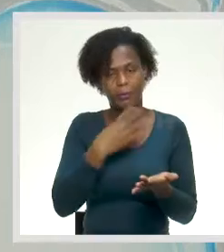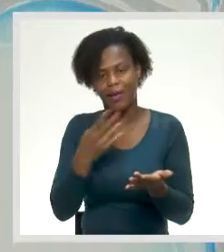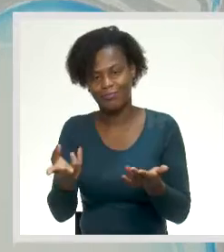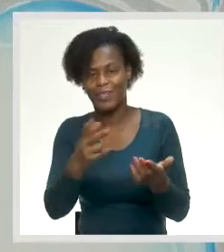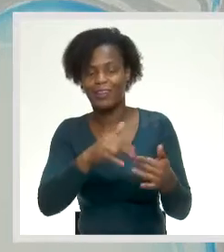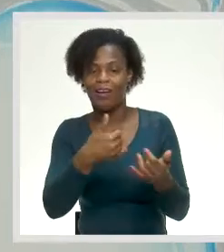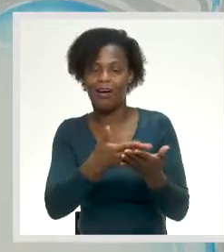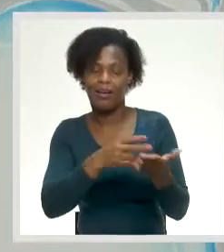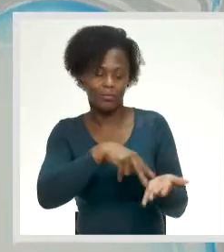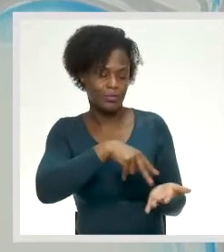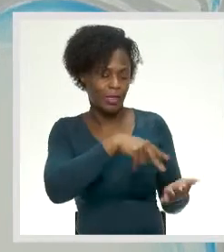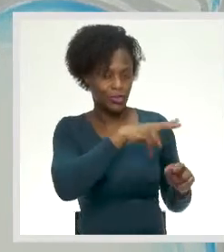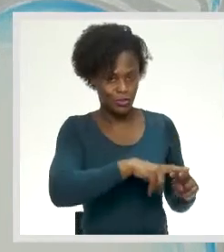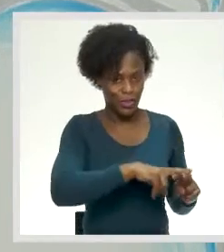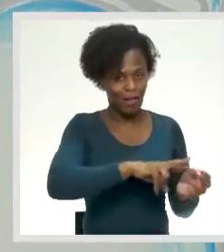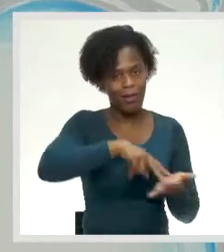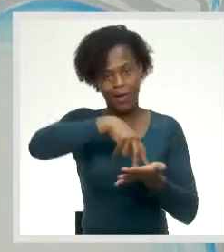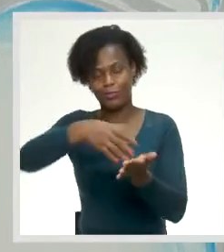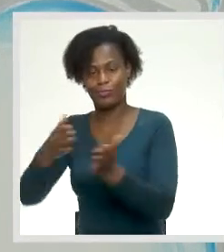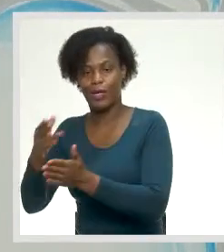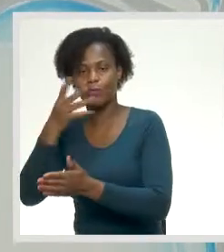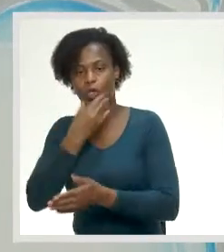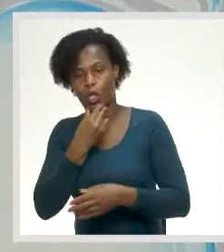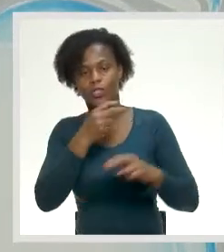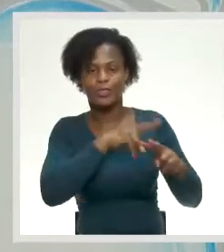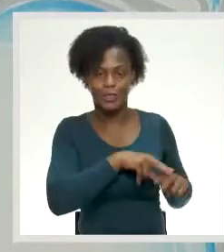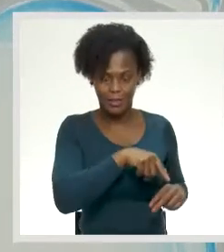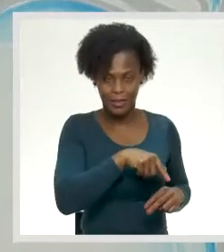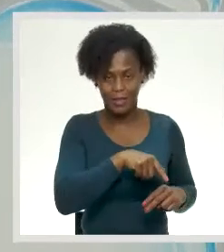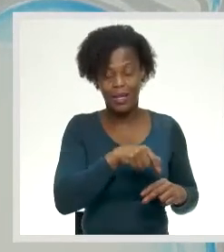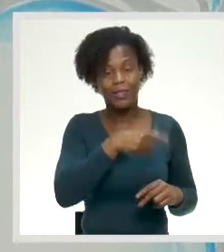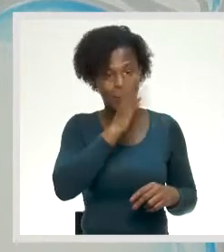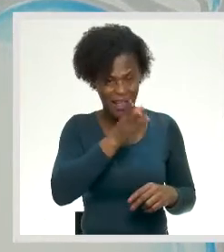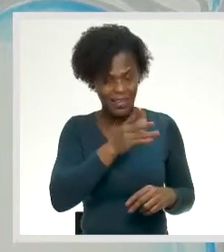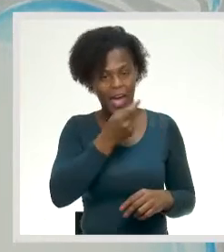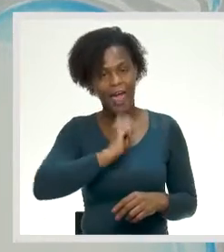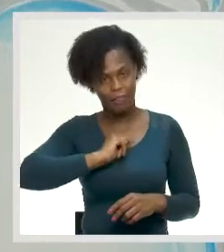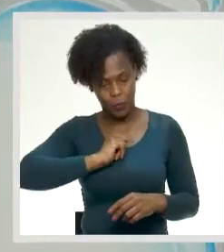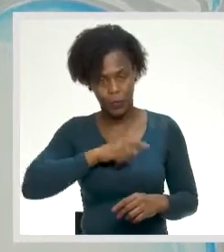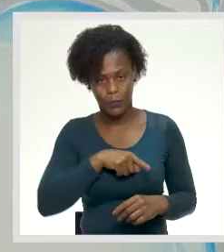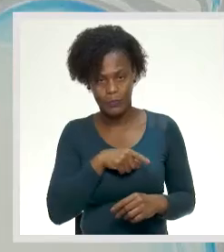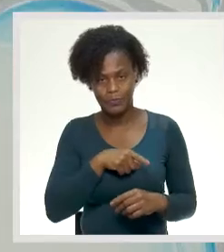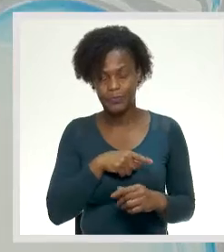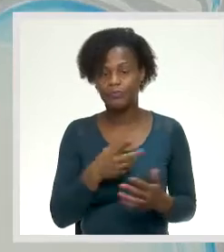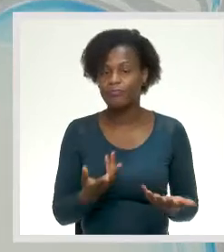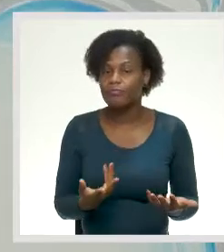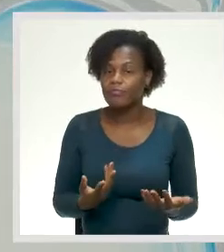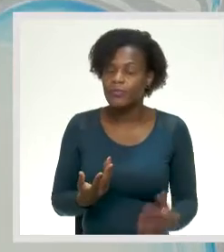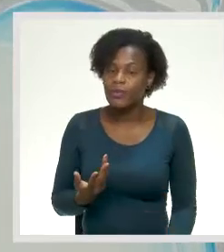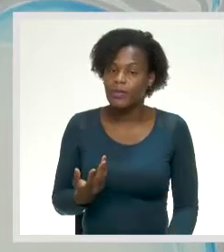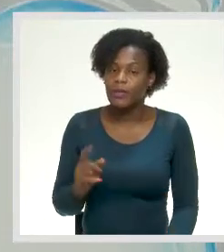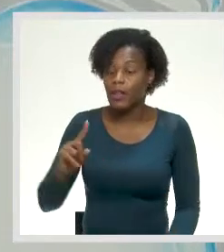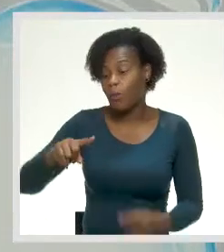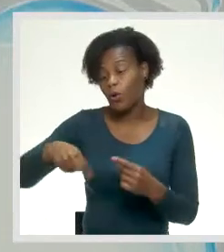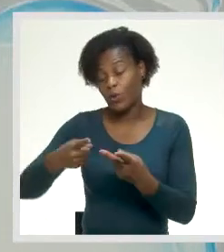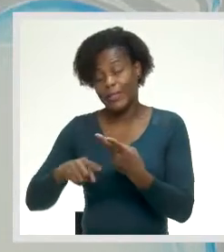é ético. Essa prática, essa ação é ética. Ele está sendo ético. E